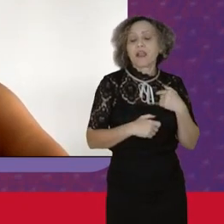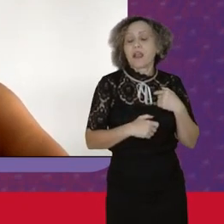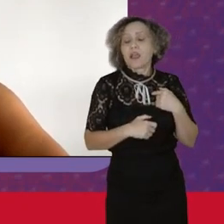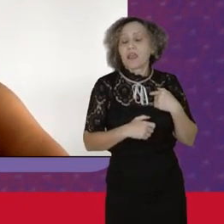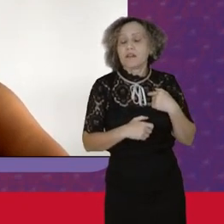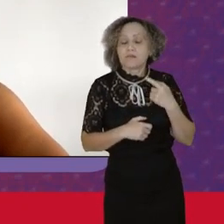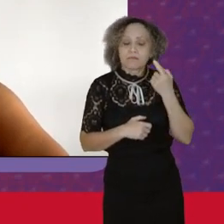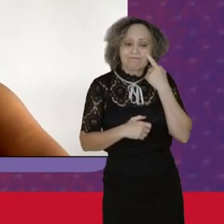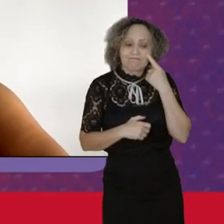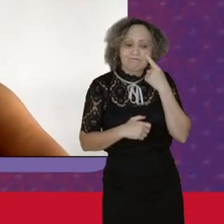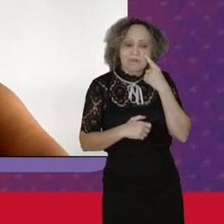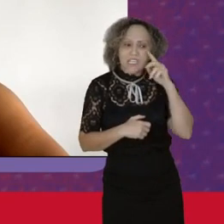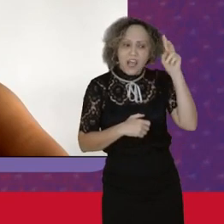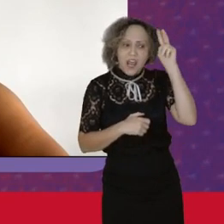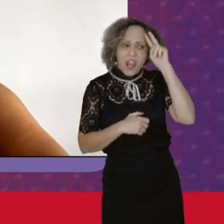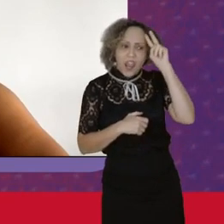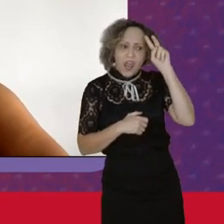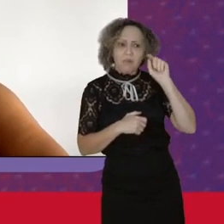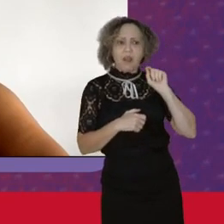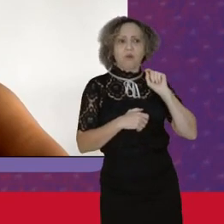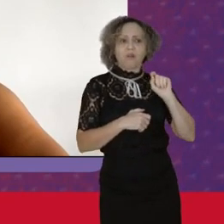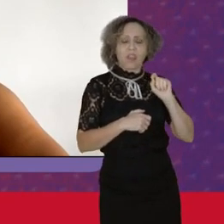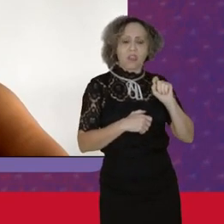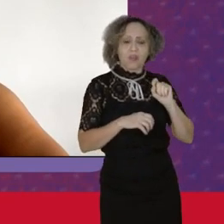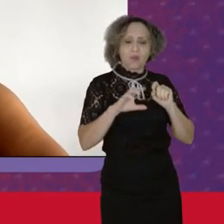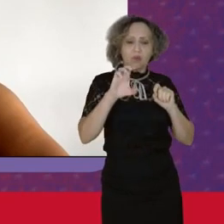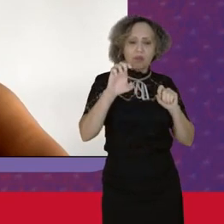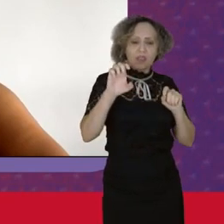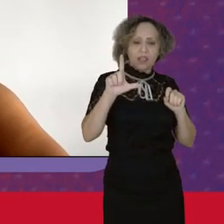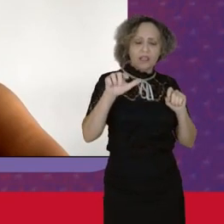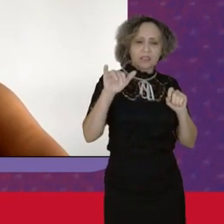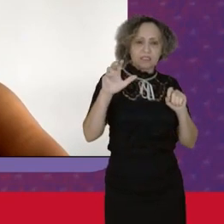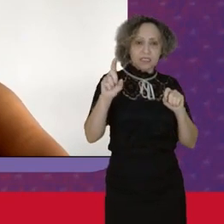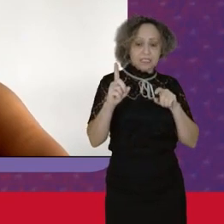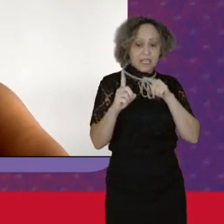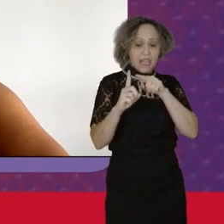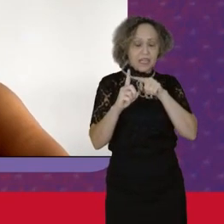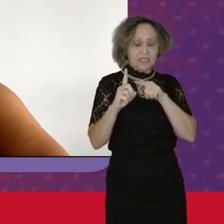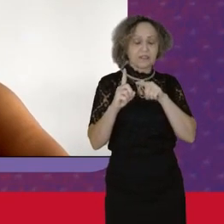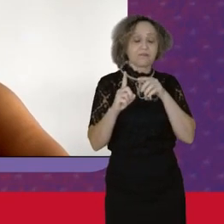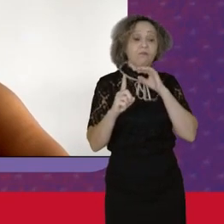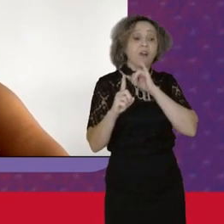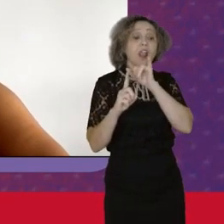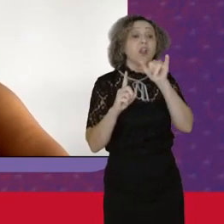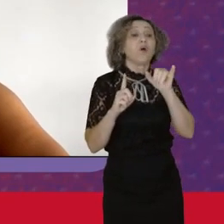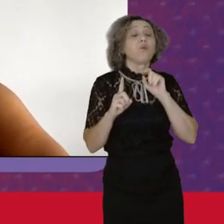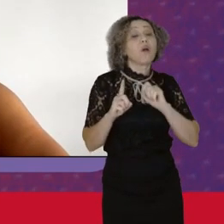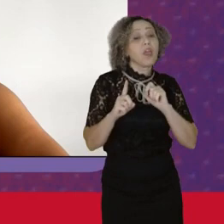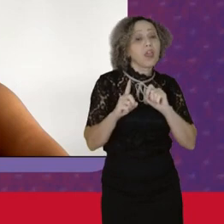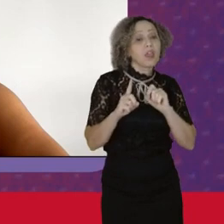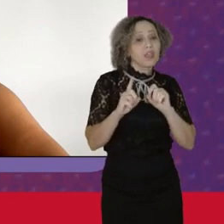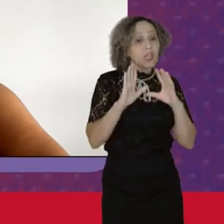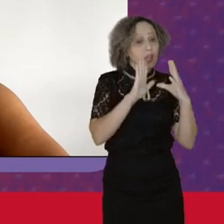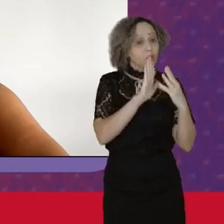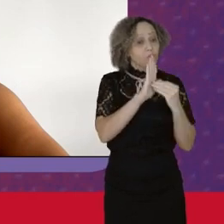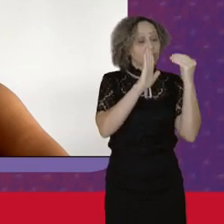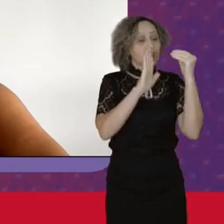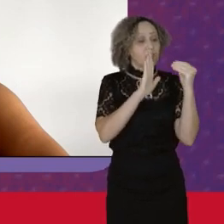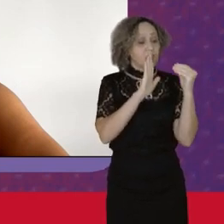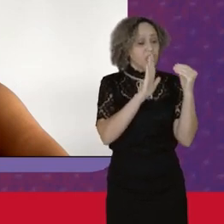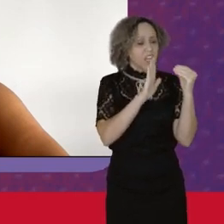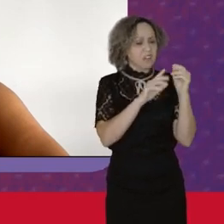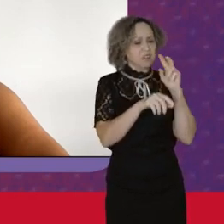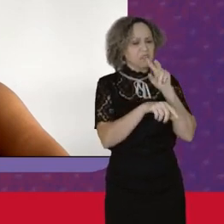aqui né, o que a Célia disse, que nesse modelo baseado no uso de agrotóxicos,